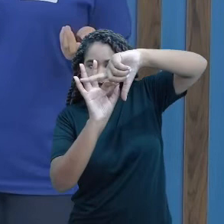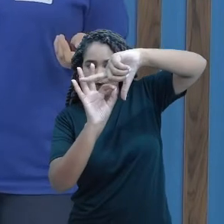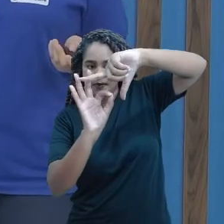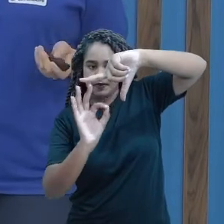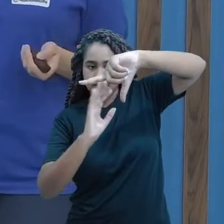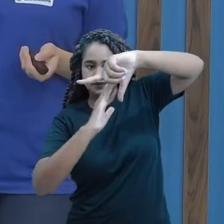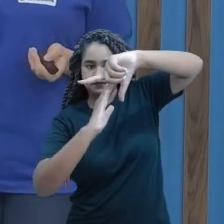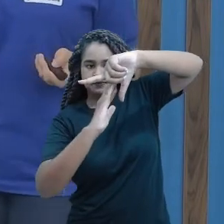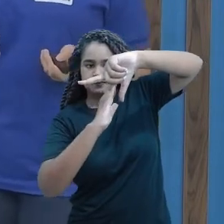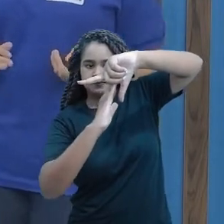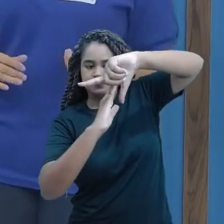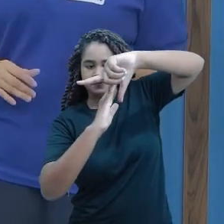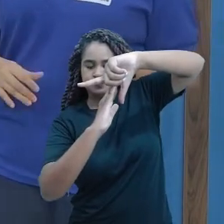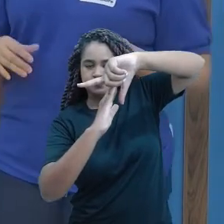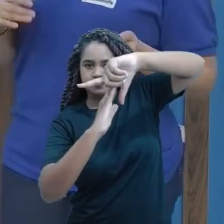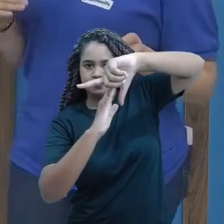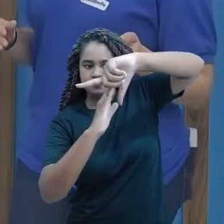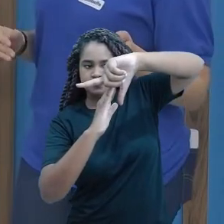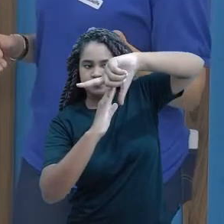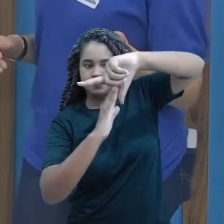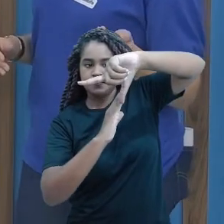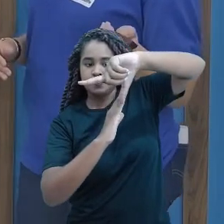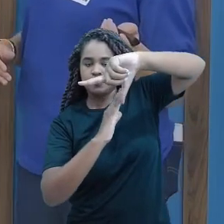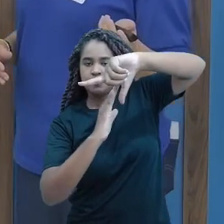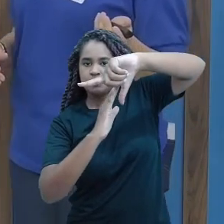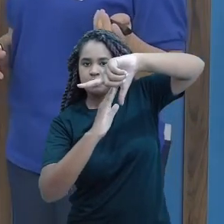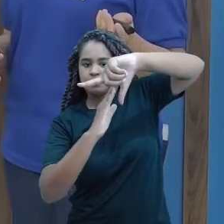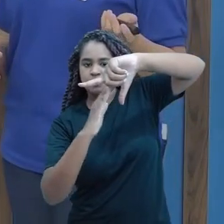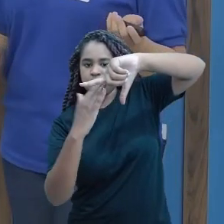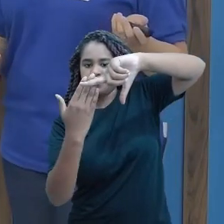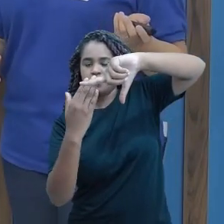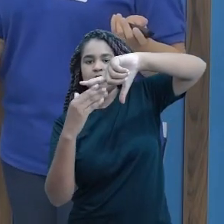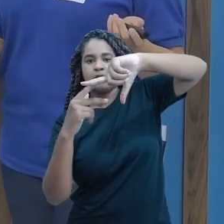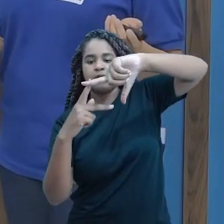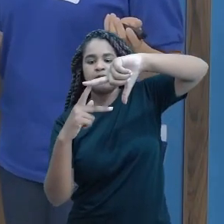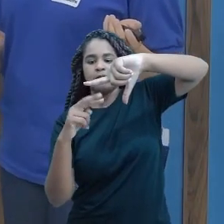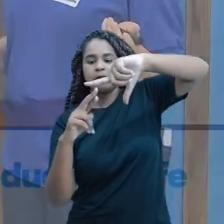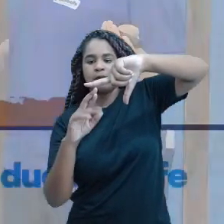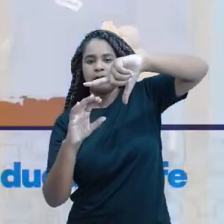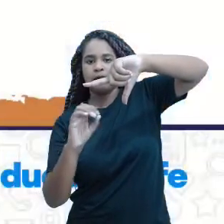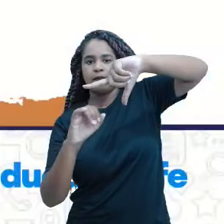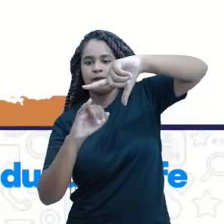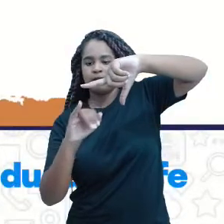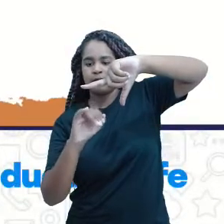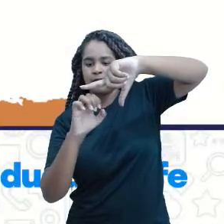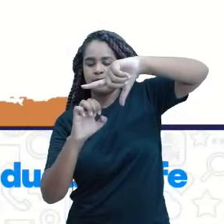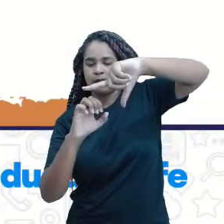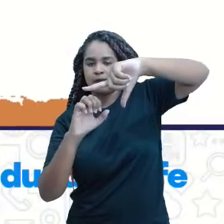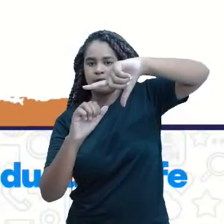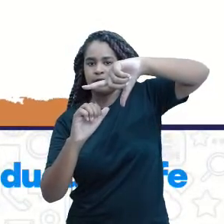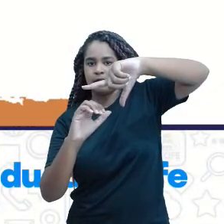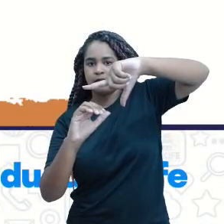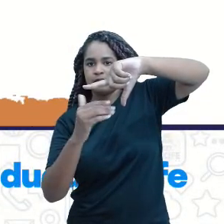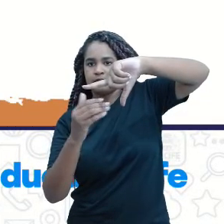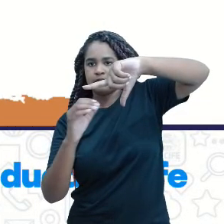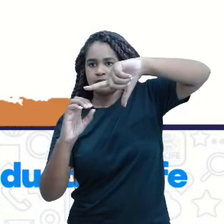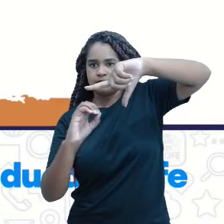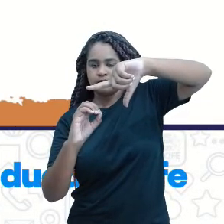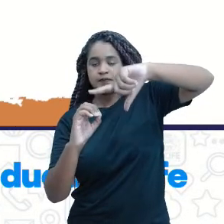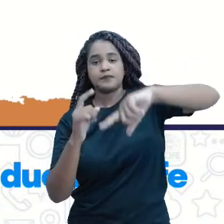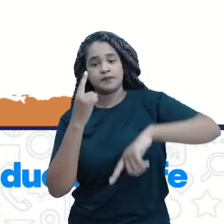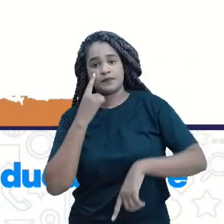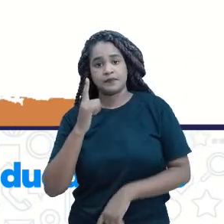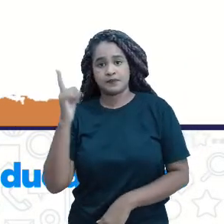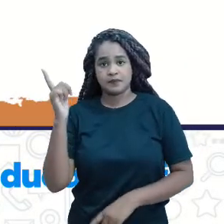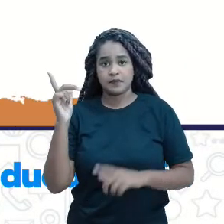E esses pedacinhos vão ser chamados de projeções, tá certo? Deixa eu avançar aqui um pouquinho, ó. O mesmo vai acontecer se a gente inclinar para o outro